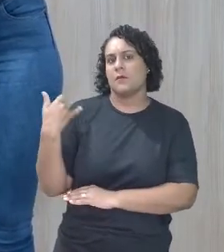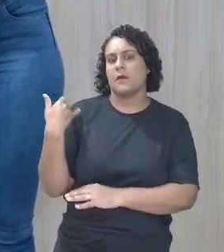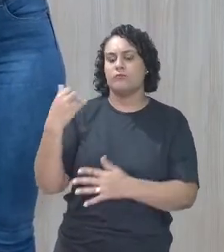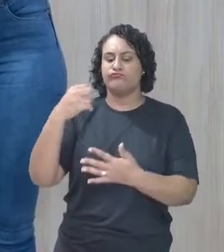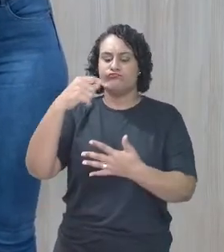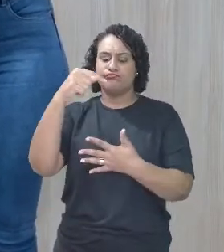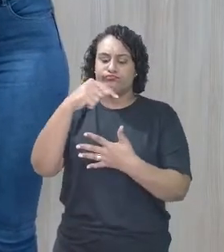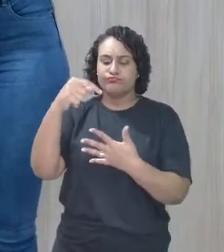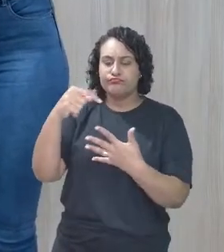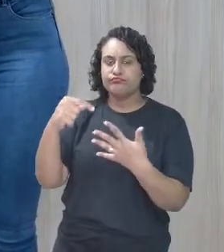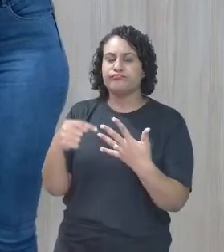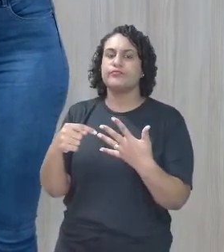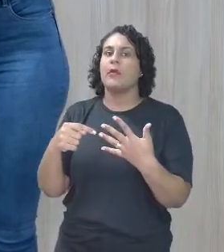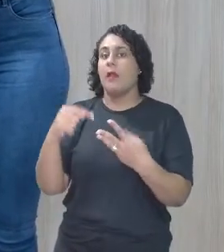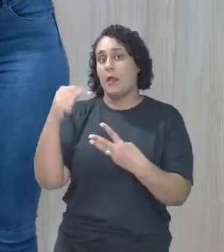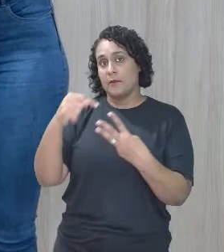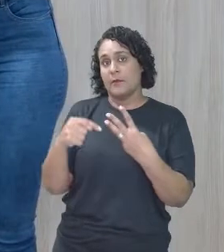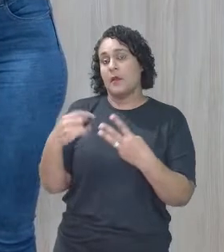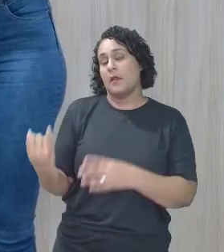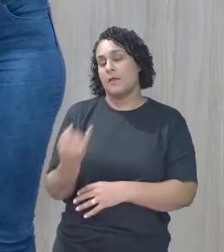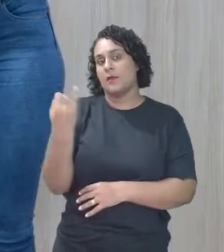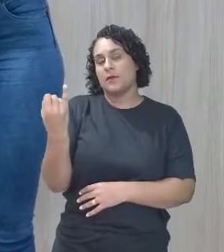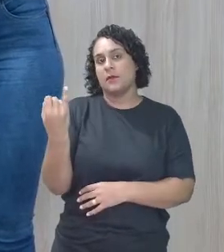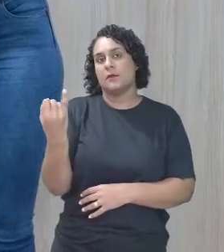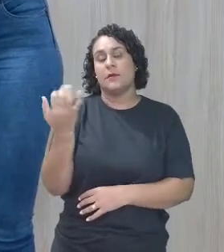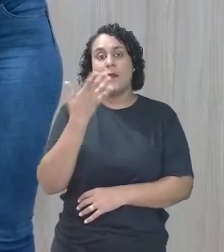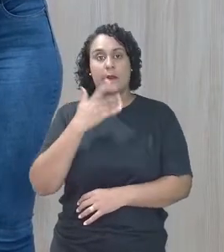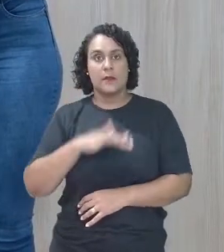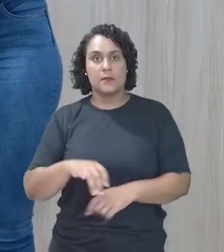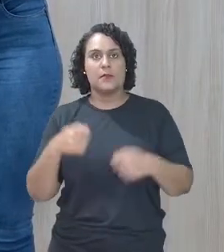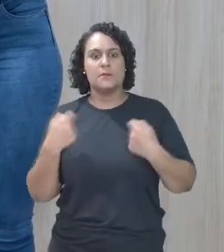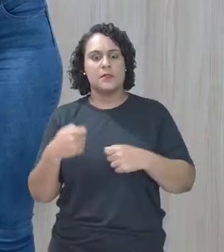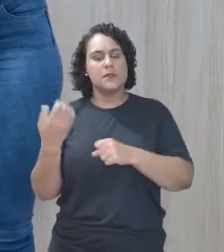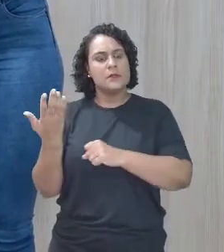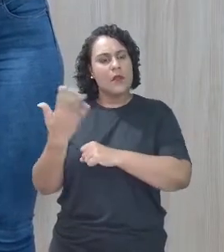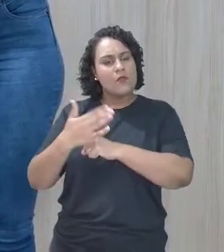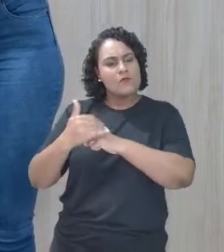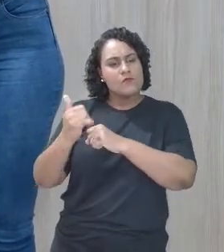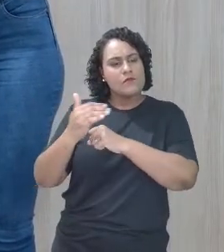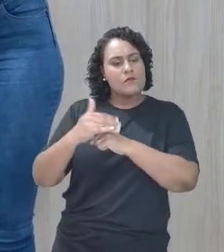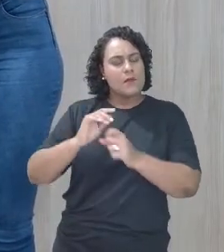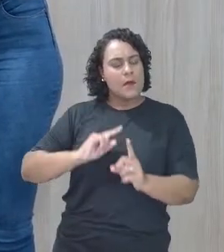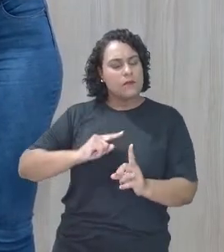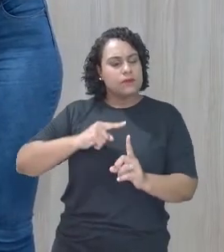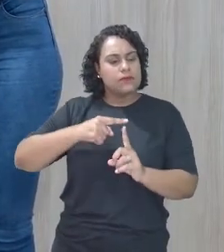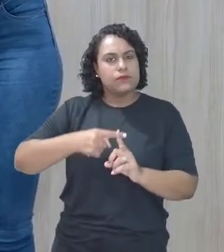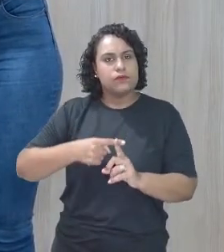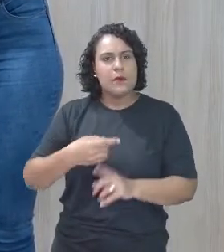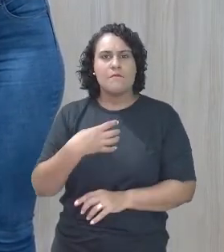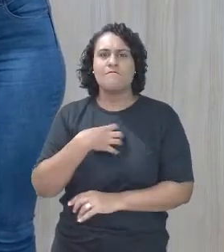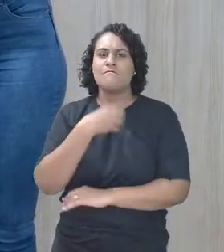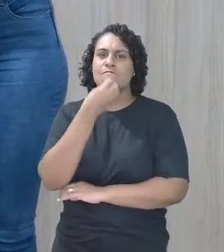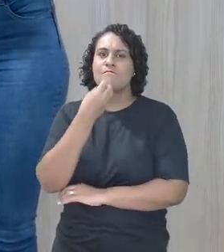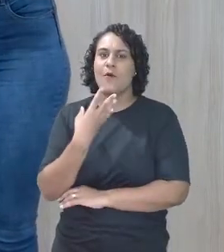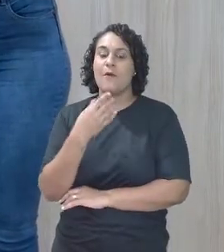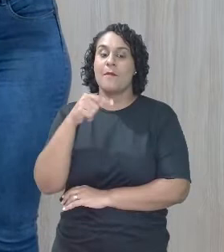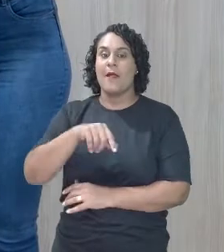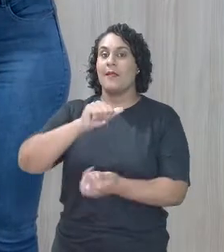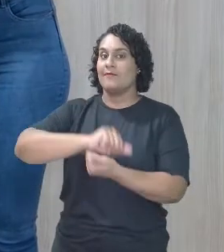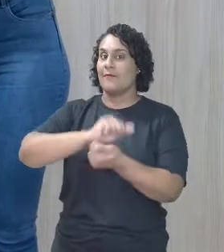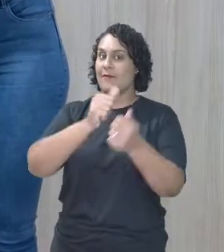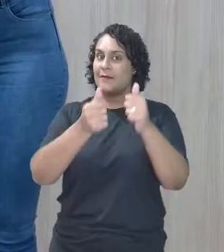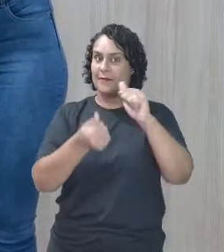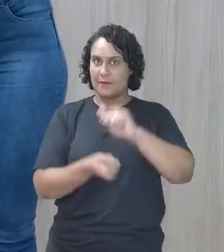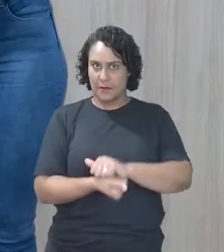muito importante. A criança precisa viver afetos positivos, sentir emoções positivas, para que ela se